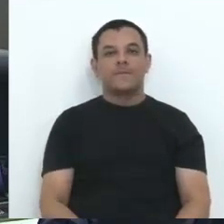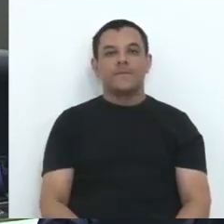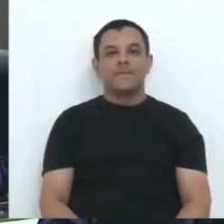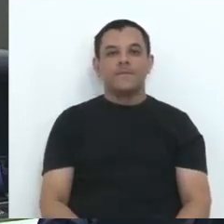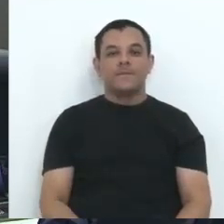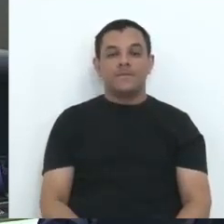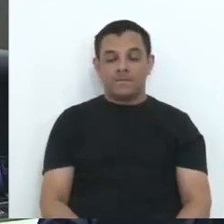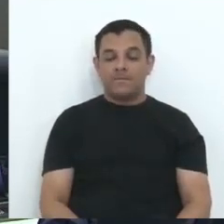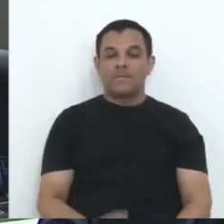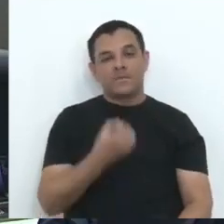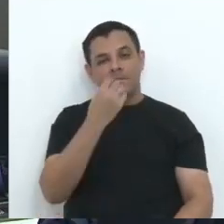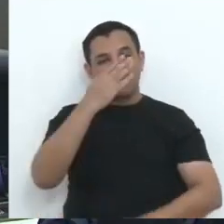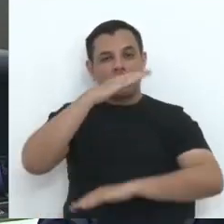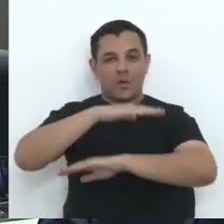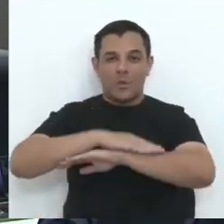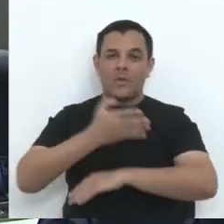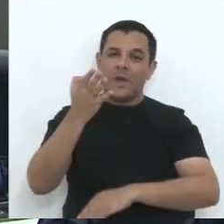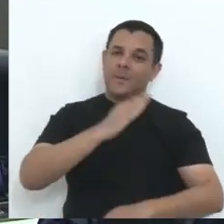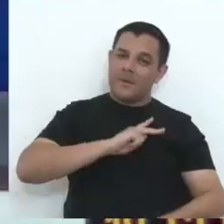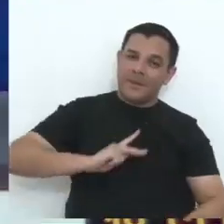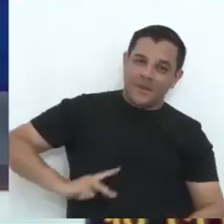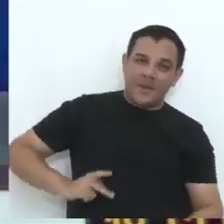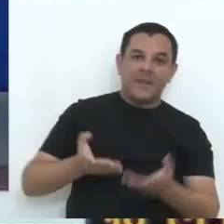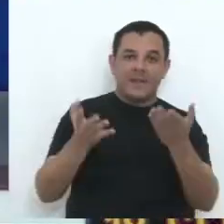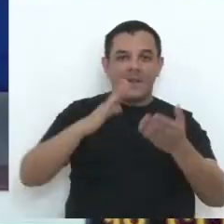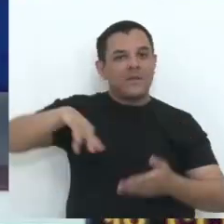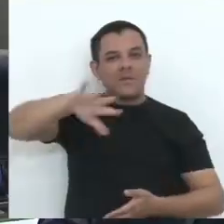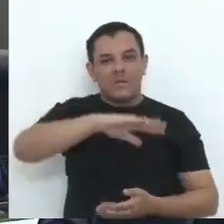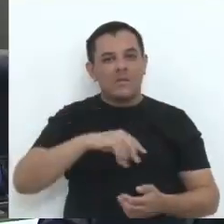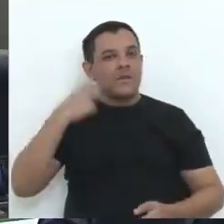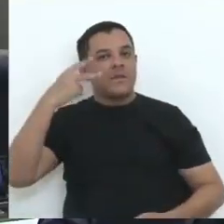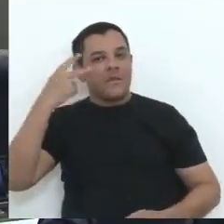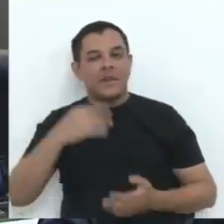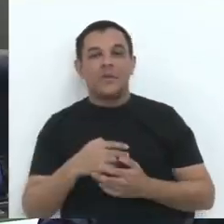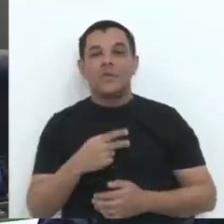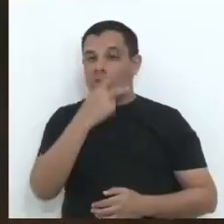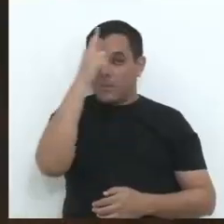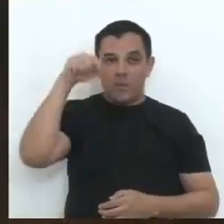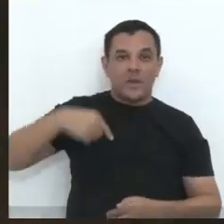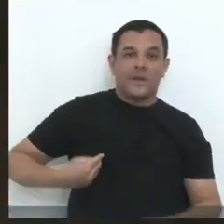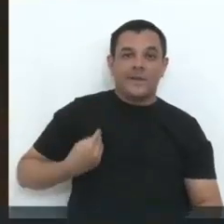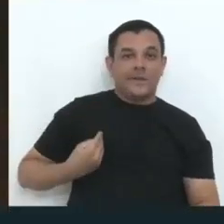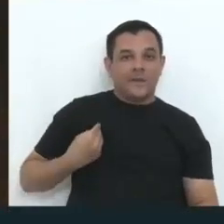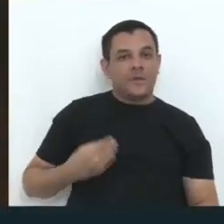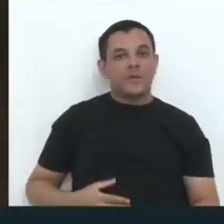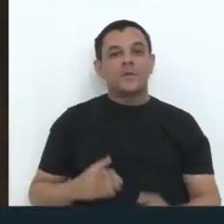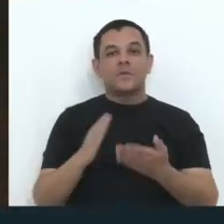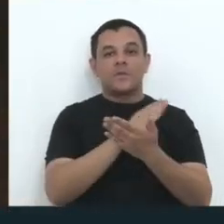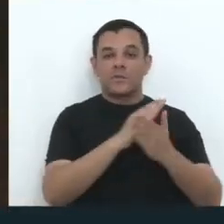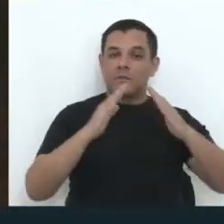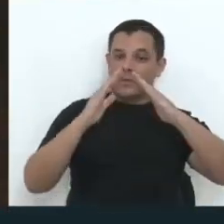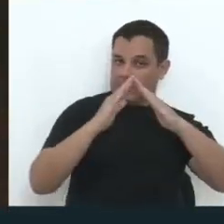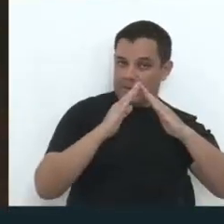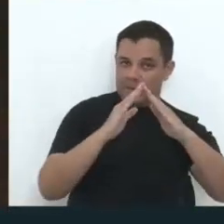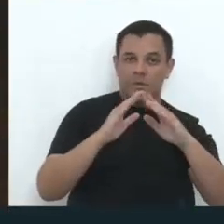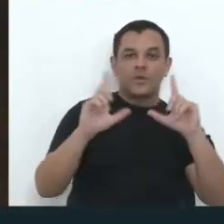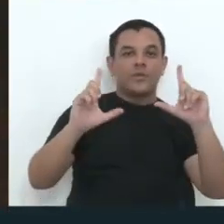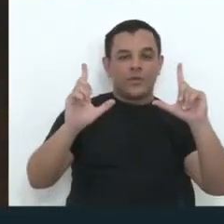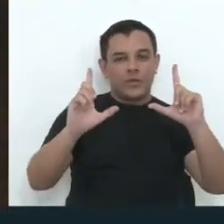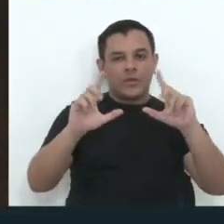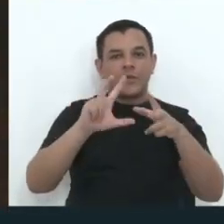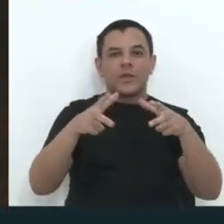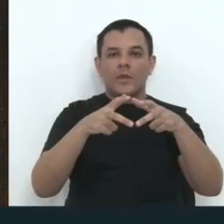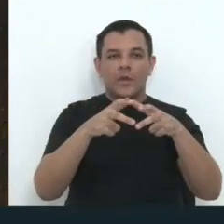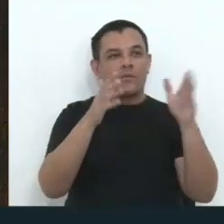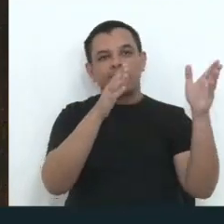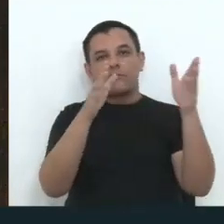Muito boa tarde, senhor presidente, nobres pares, público presente, que nos acompanha em casa pela TV Câmara Guarulhos e pelos